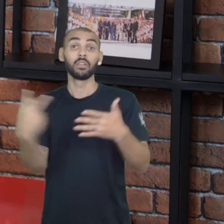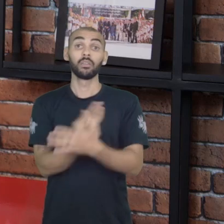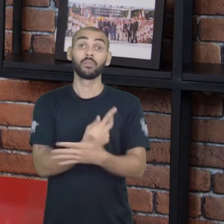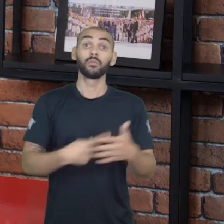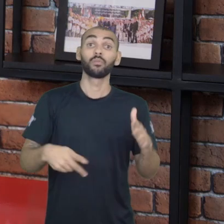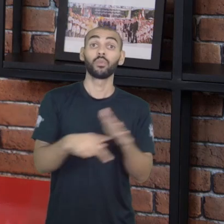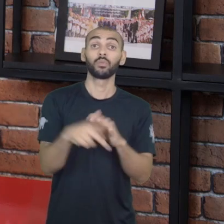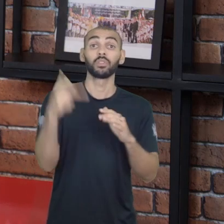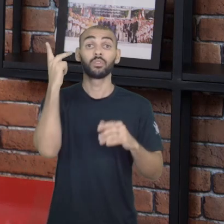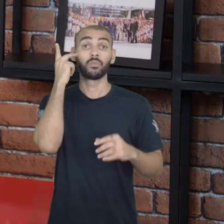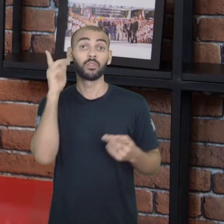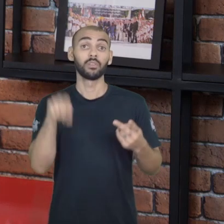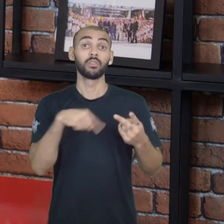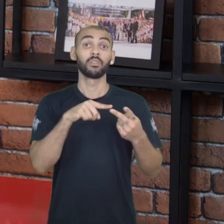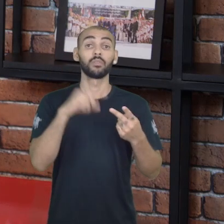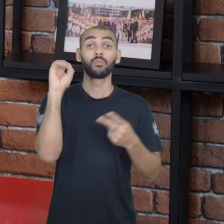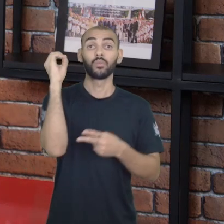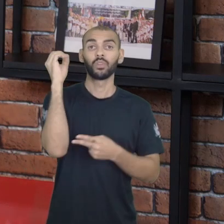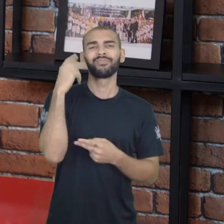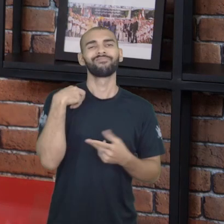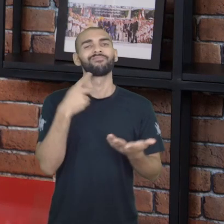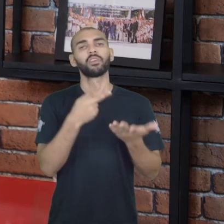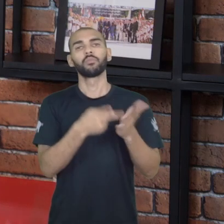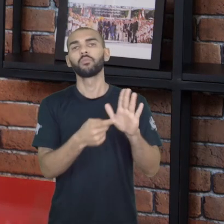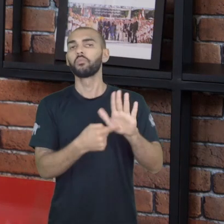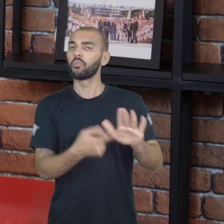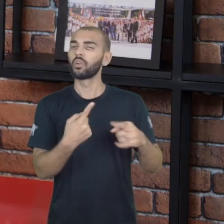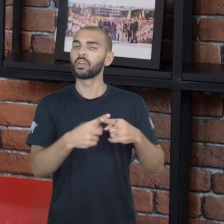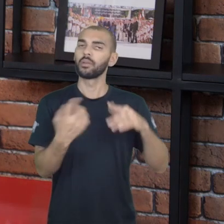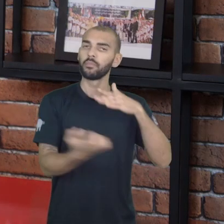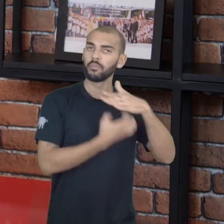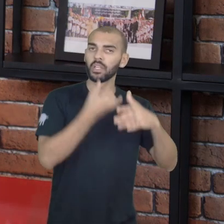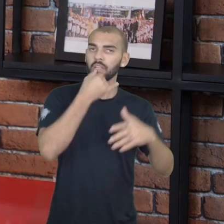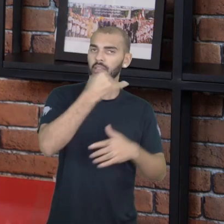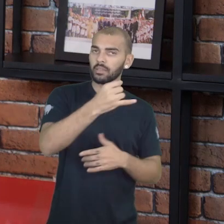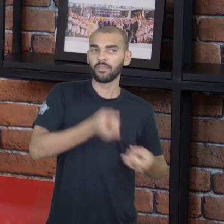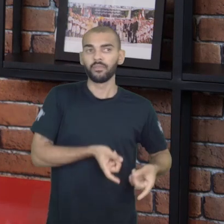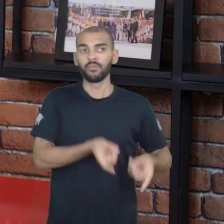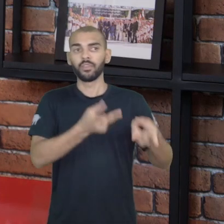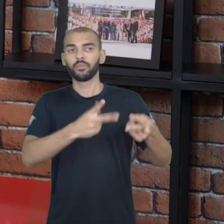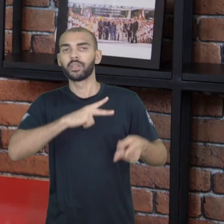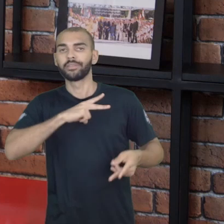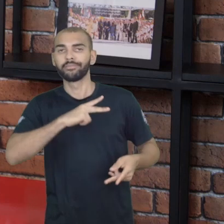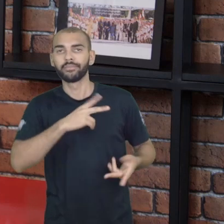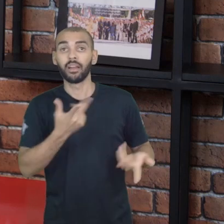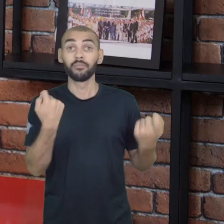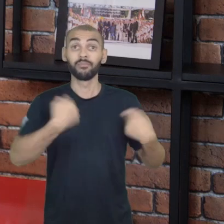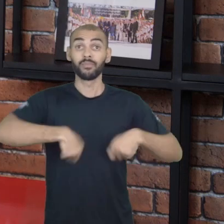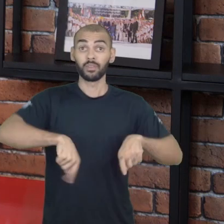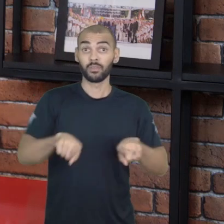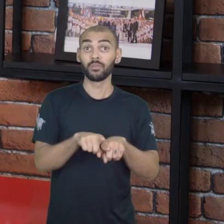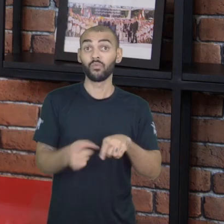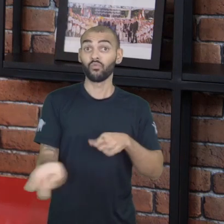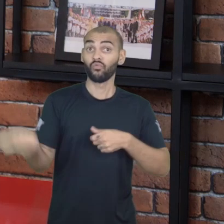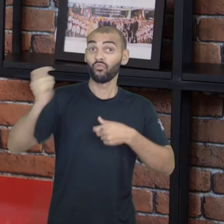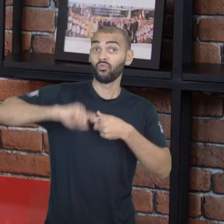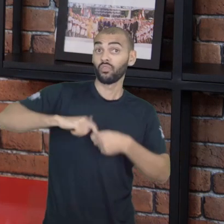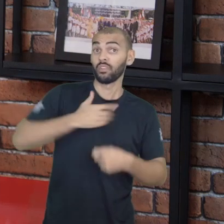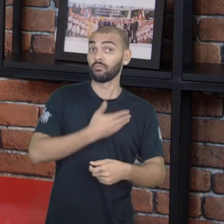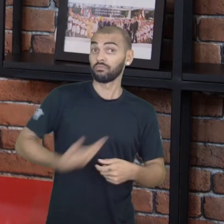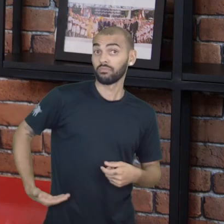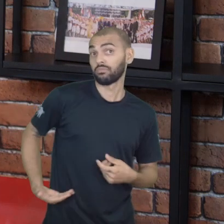vêm assolando São Paulo e Porto Alegre. Para ele, a crise é sequela das privatizações. Chinaglia destacou a